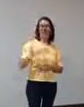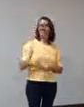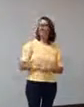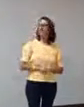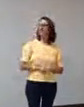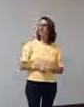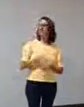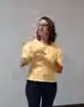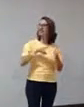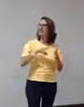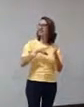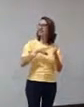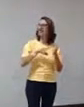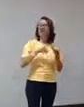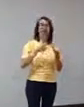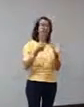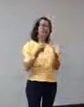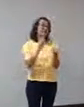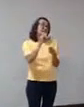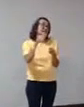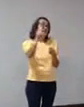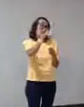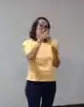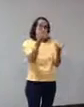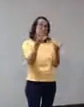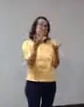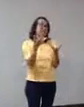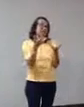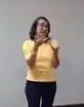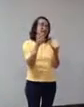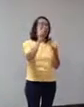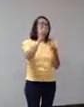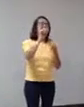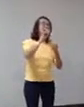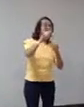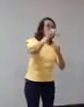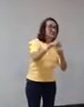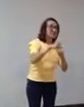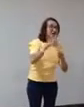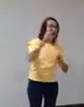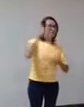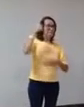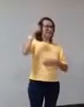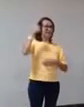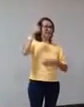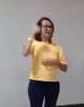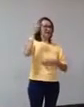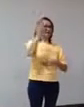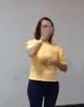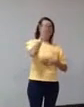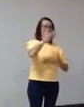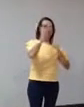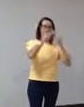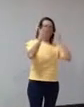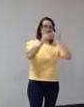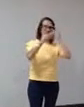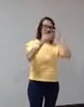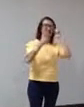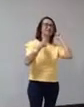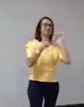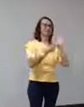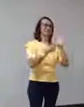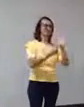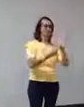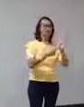Alguém... Depois, se quiser, eu mostro. Quem não viu a outra bailarina, eu mostro depois, tá? Essa está mais evidente. E